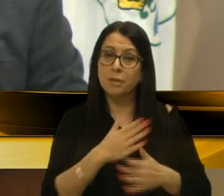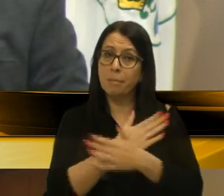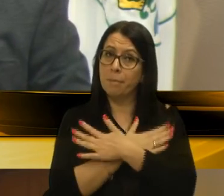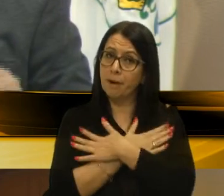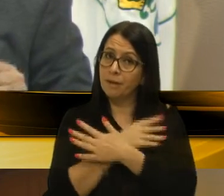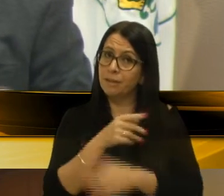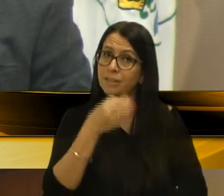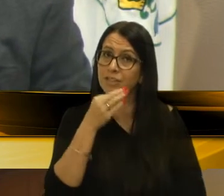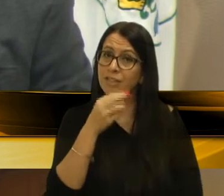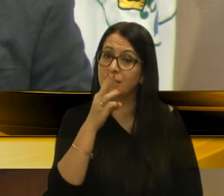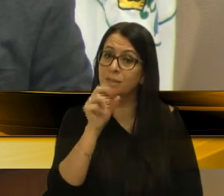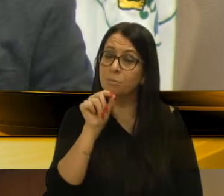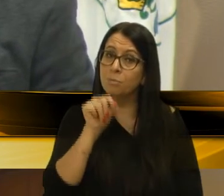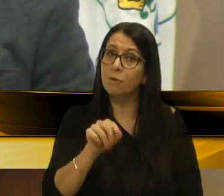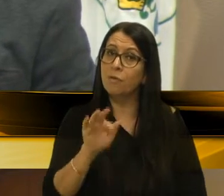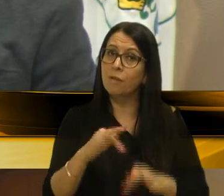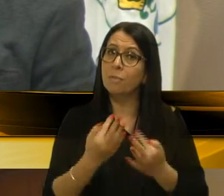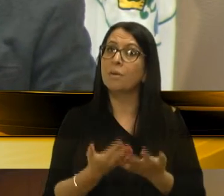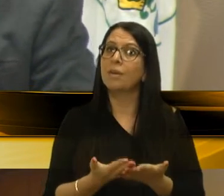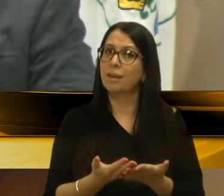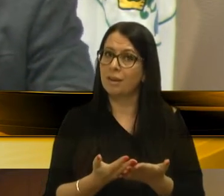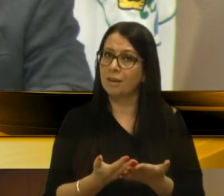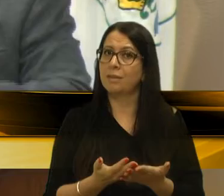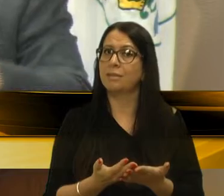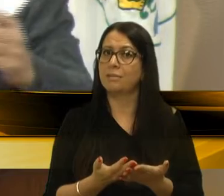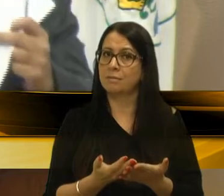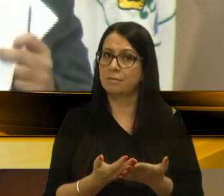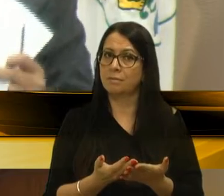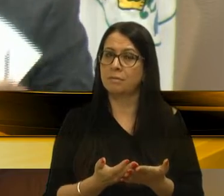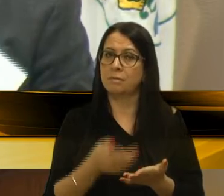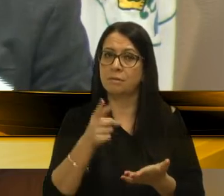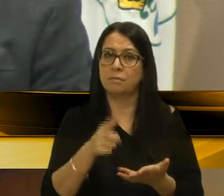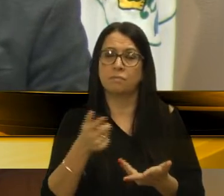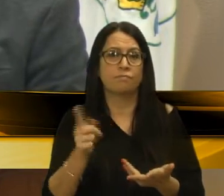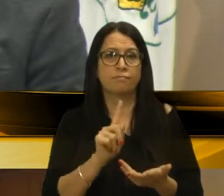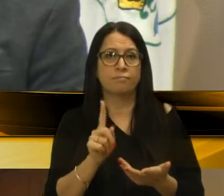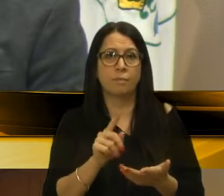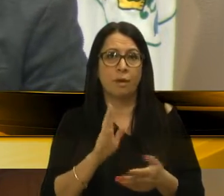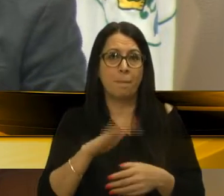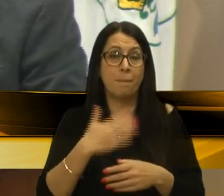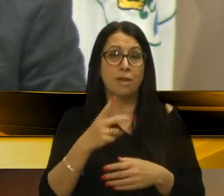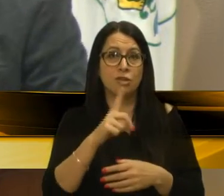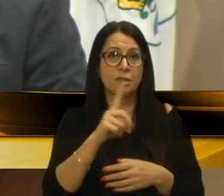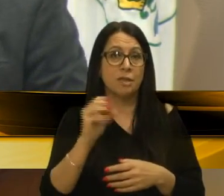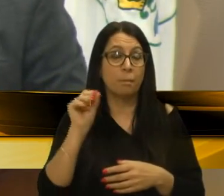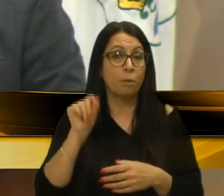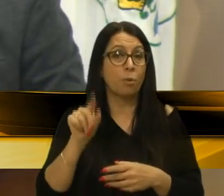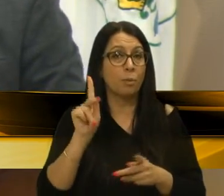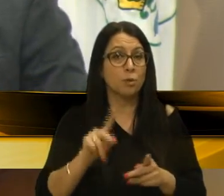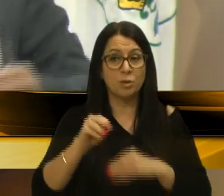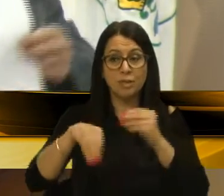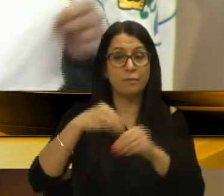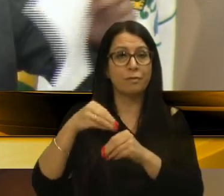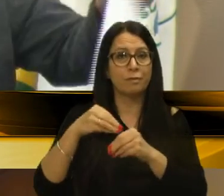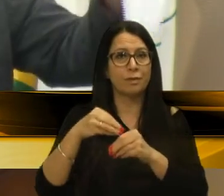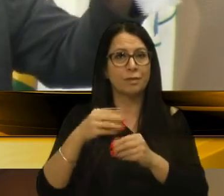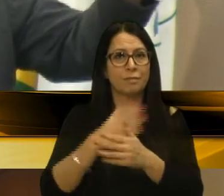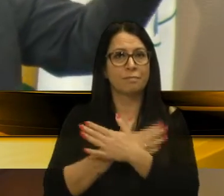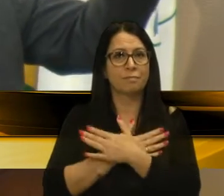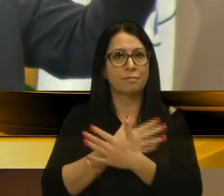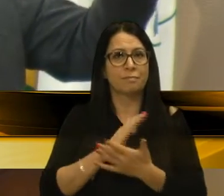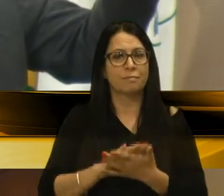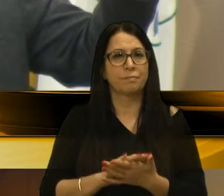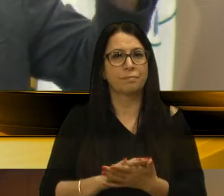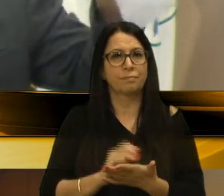30 mil famílias quer dizer isso ultrapassou as 100 mil pessoas diretamente envolvidas com o desemprego a